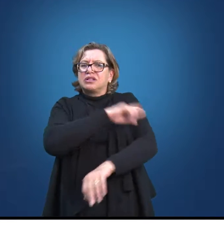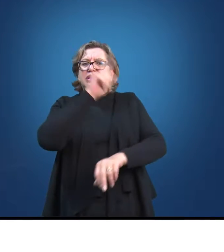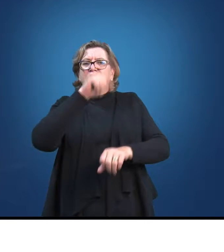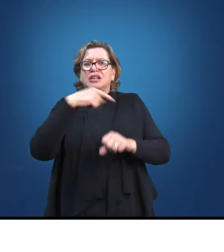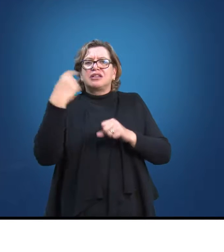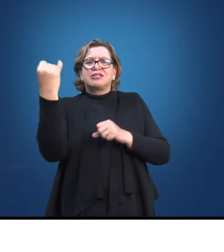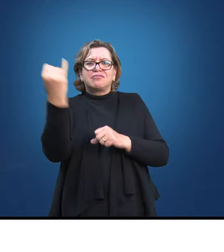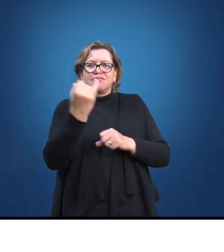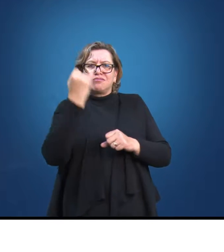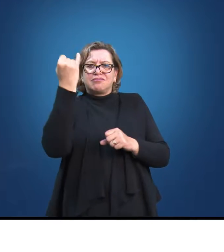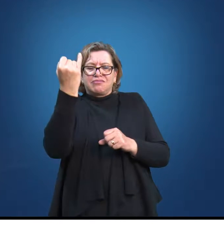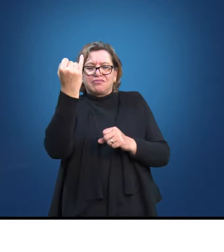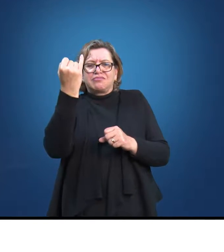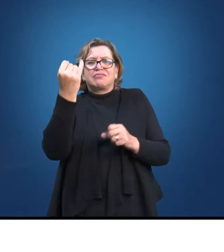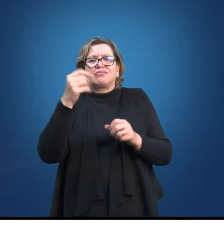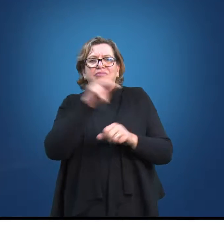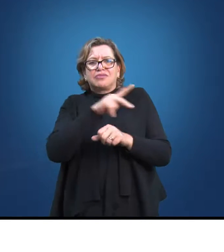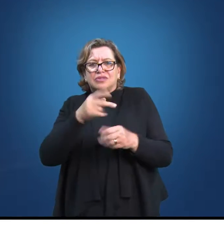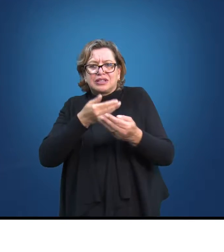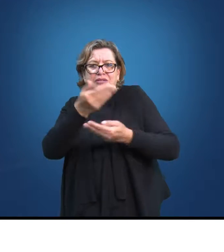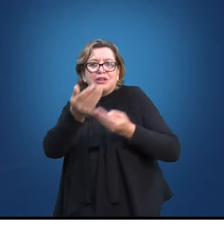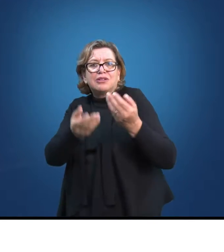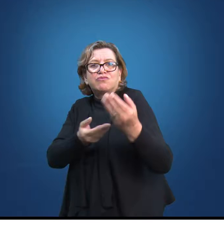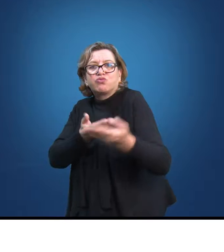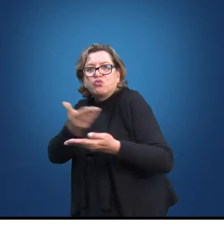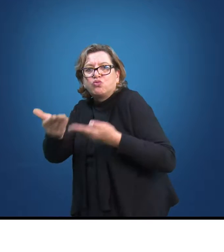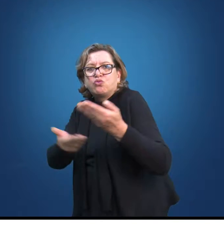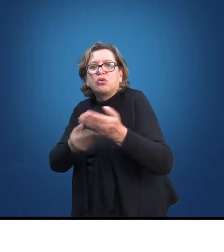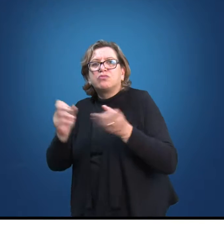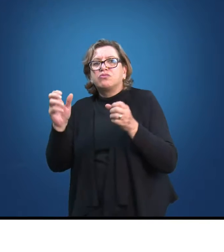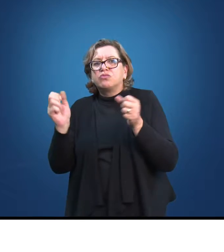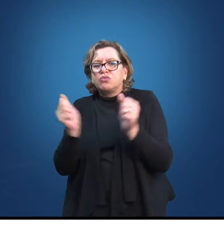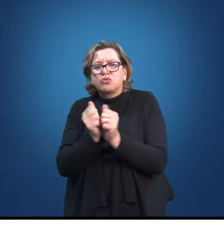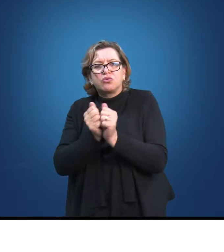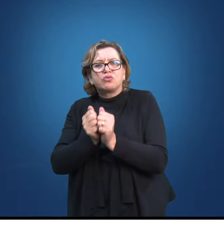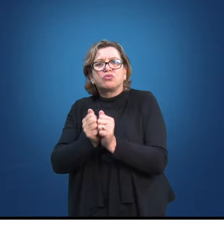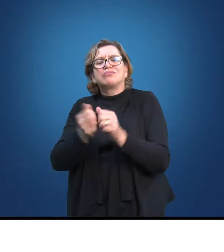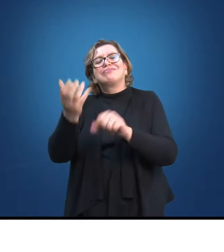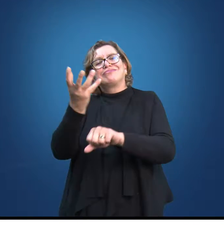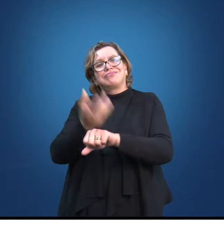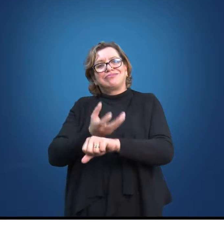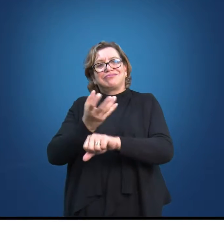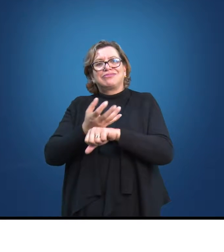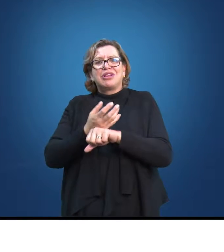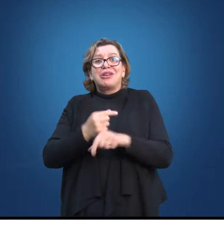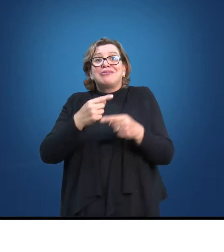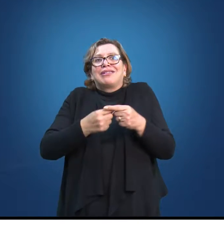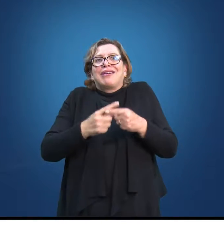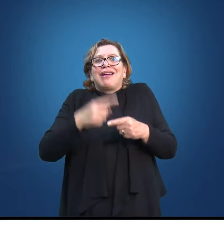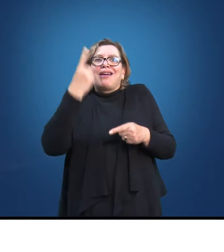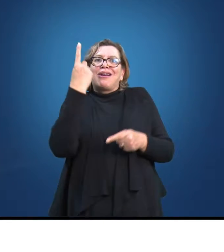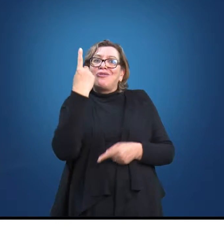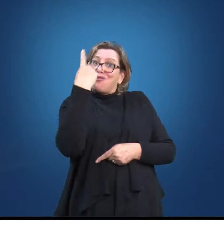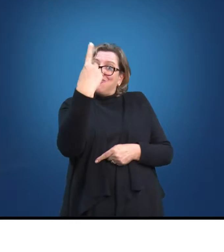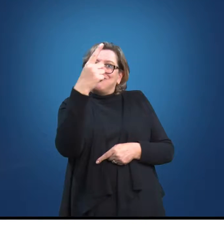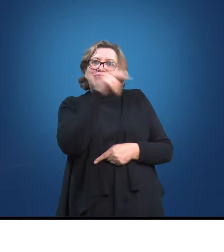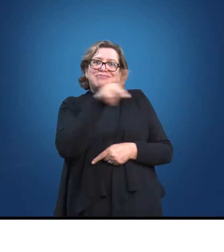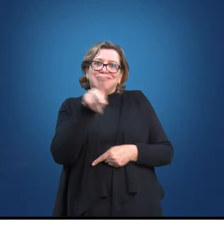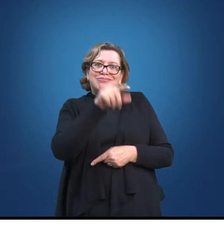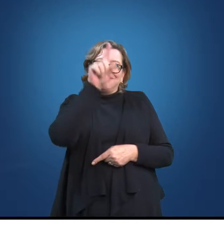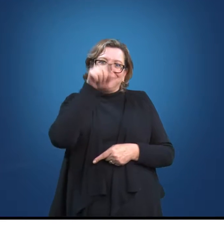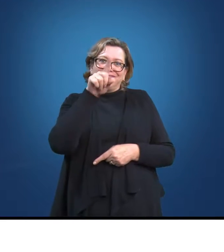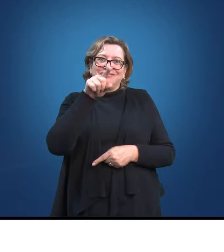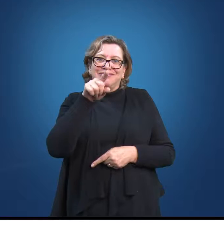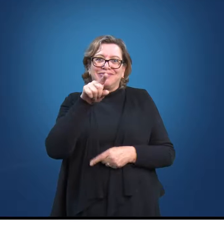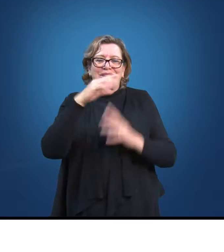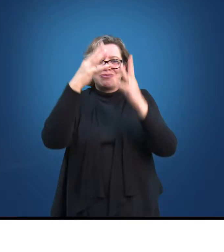para o professor trabalhar interdisciplinar. Até porque é um professor para todas as disciplinas. Então, eu particularmente acho muito mais